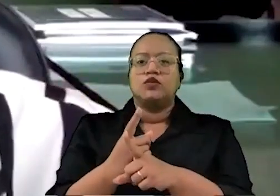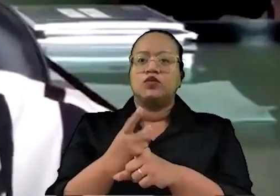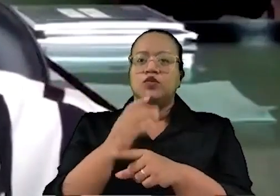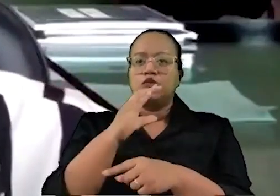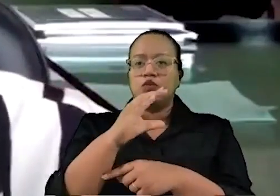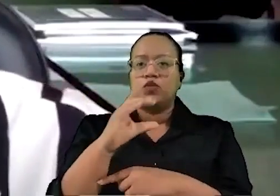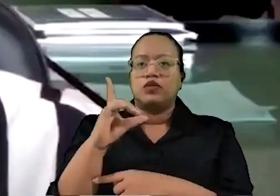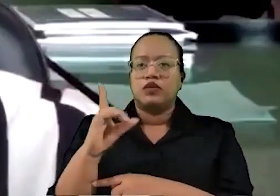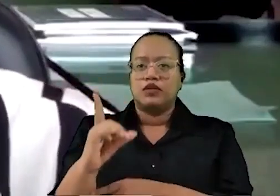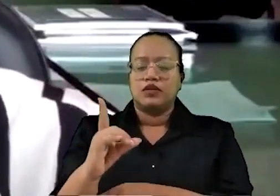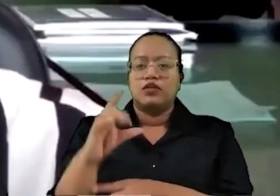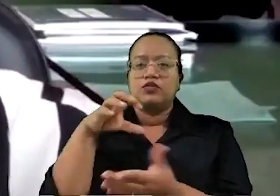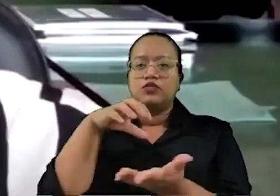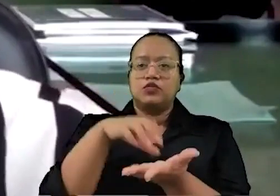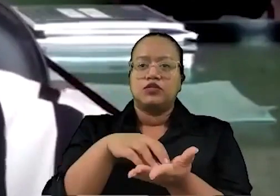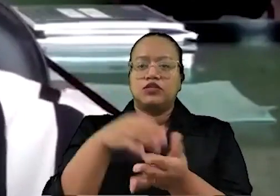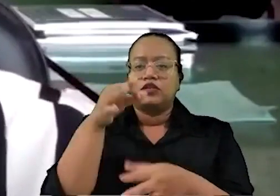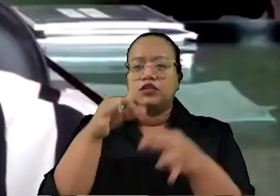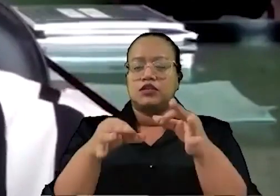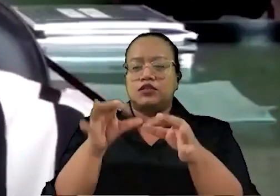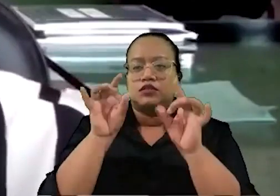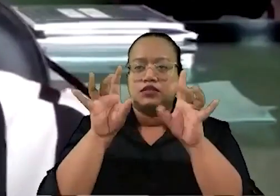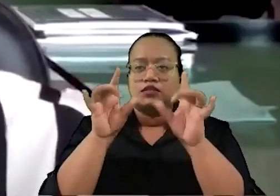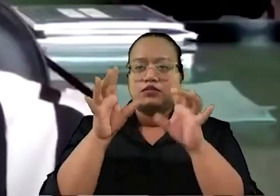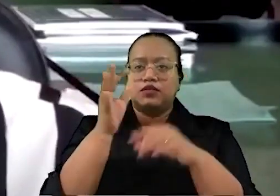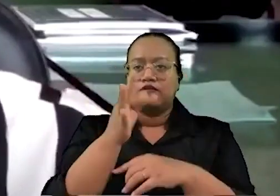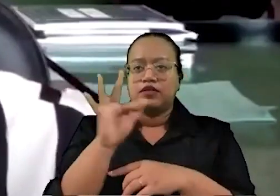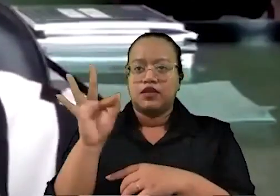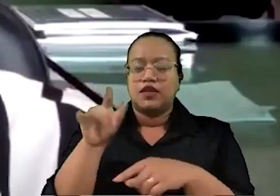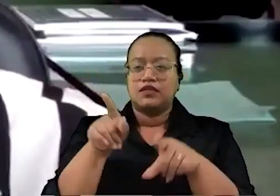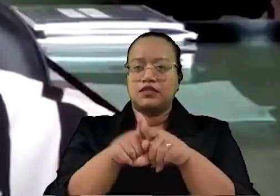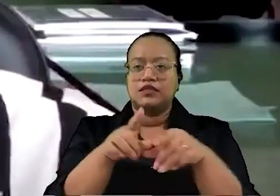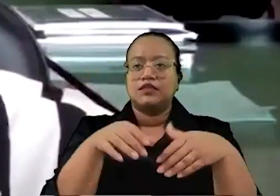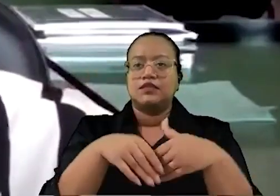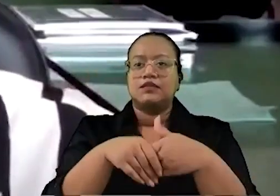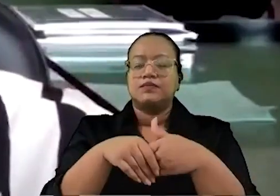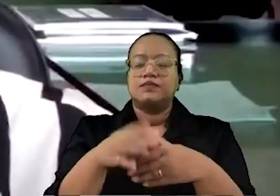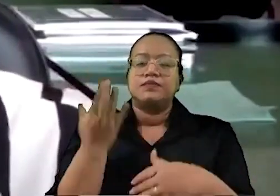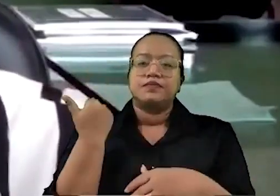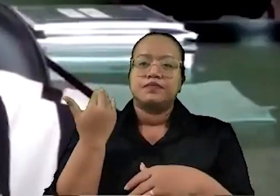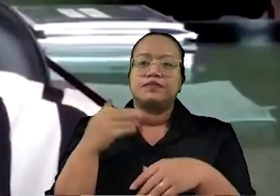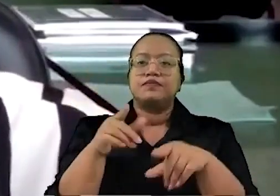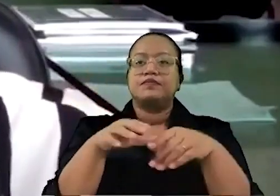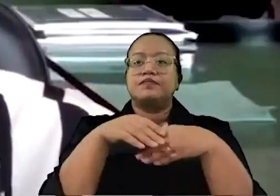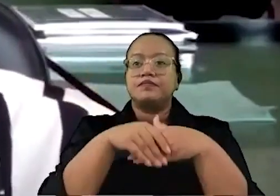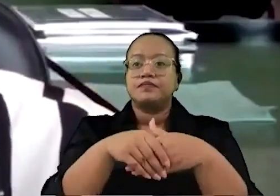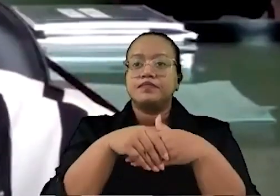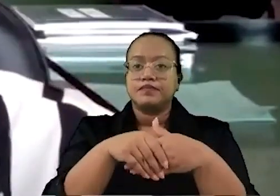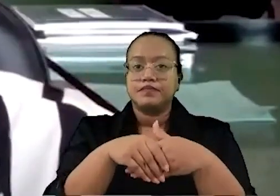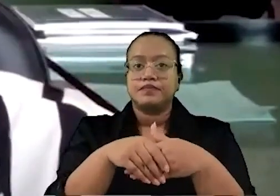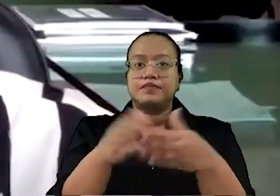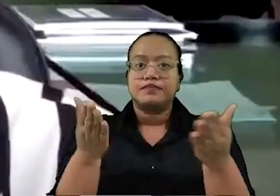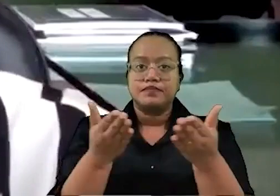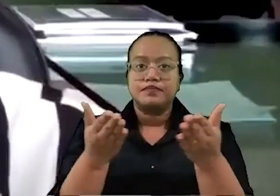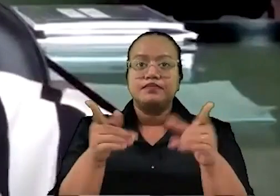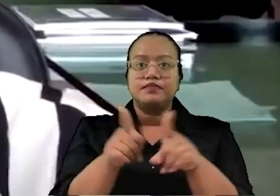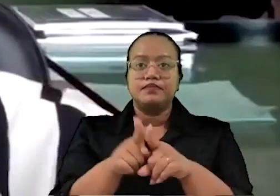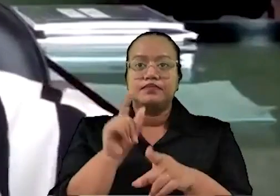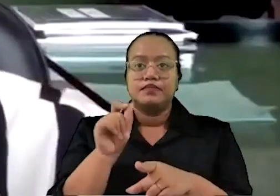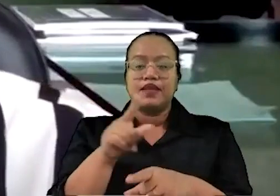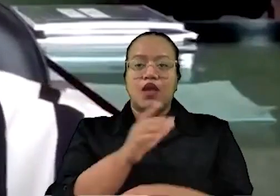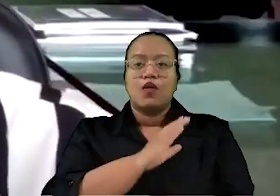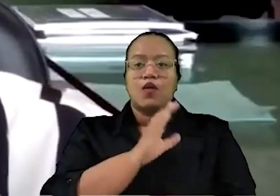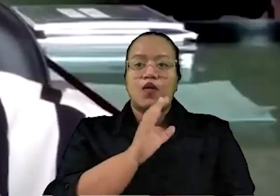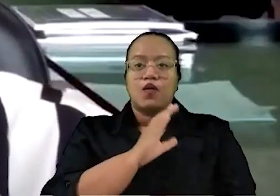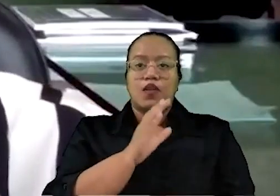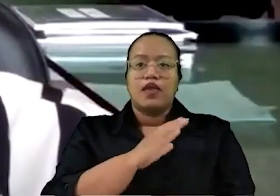Federais. Faço um cumprimento, vou pedir aqui também, doutora Daldice, para fazer um cumprimento aos colegas juízes, servidores e